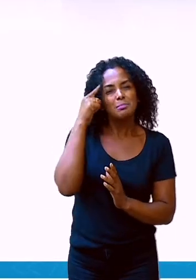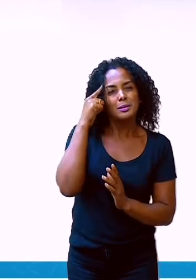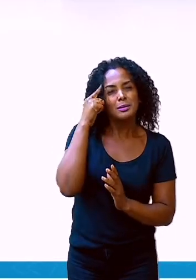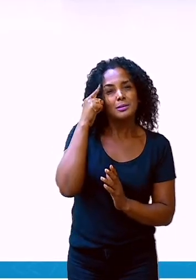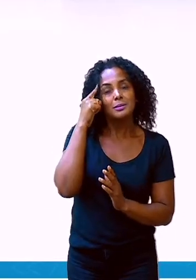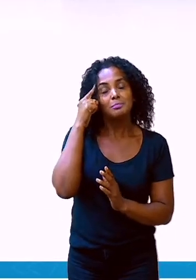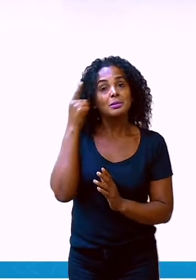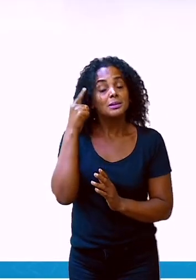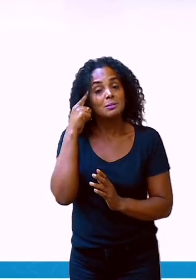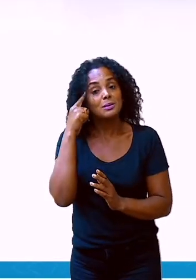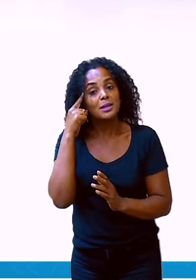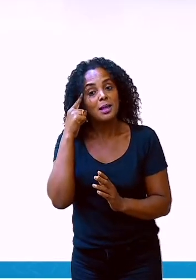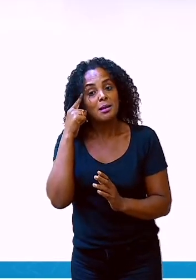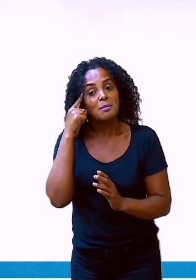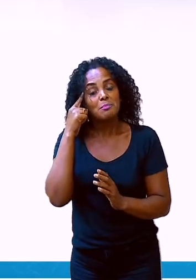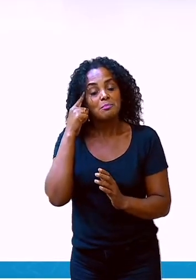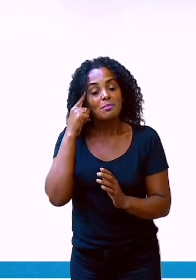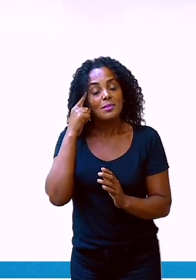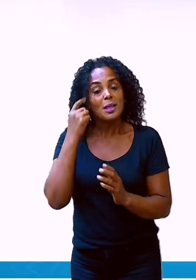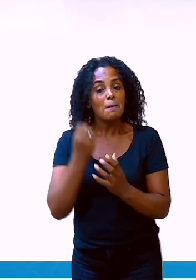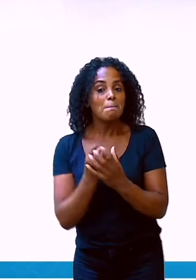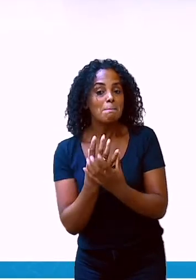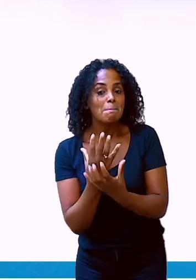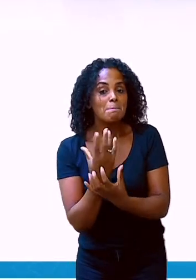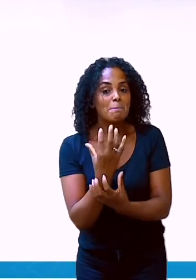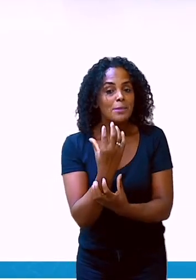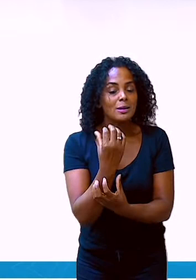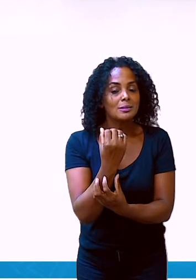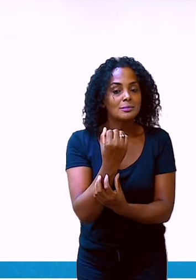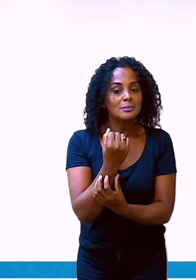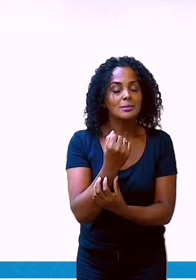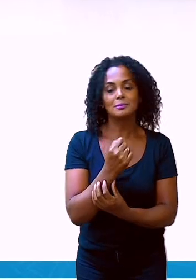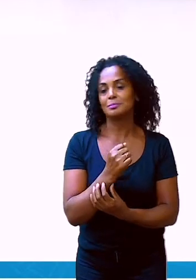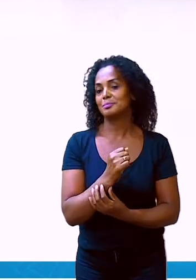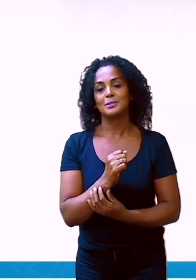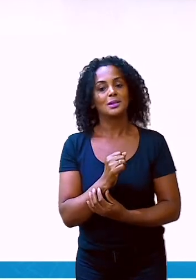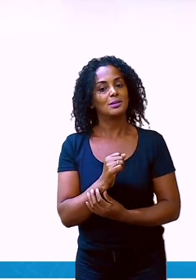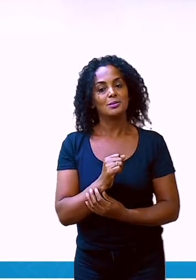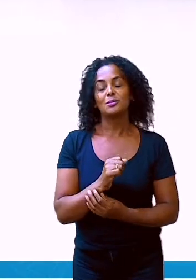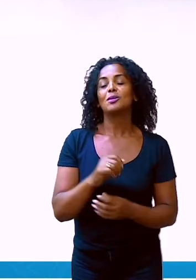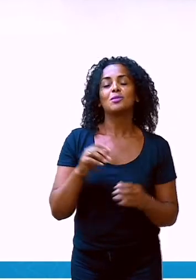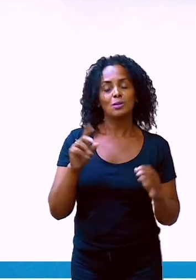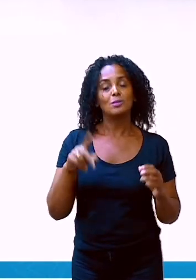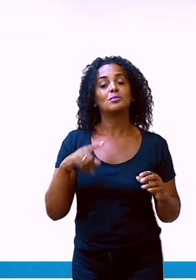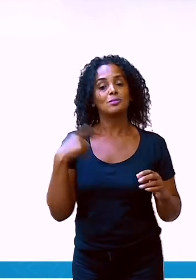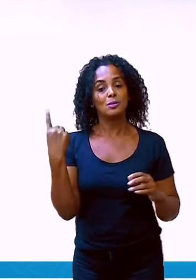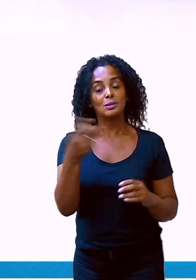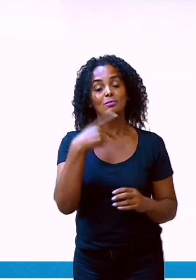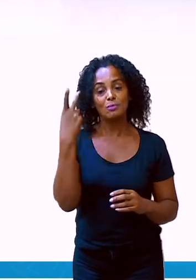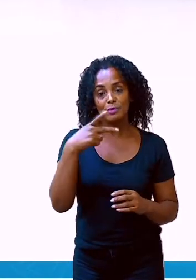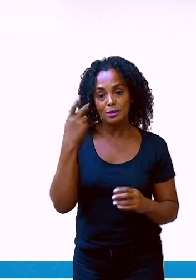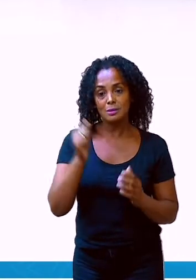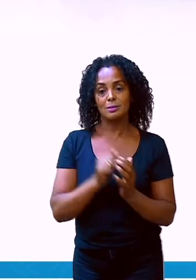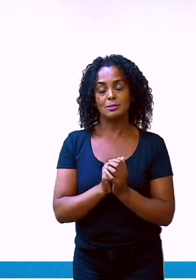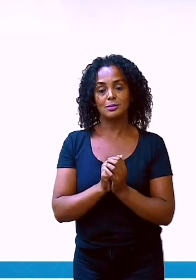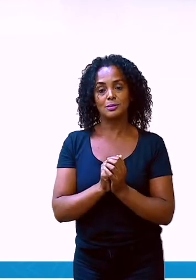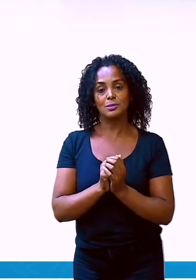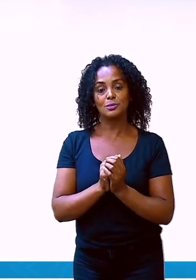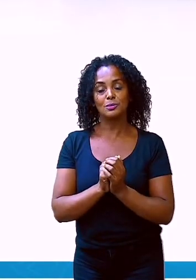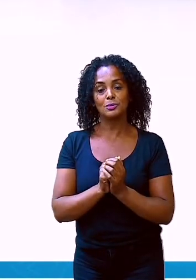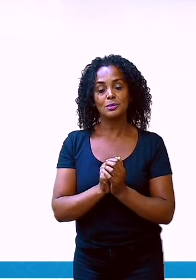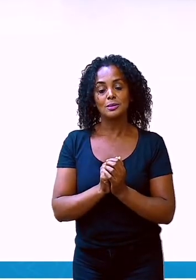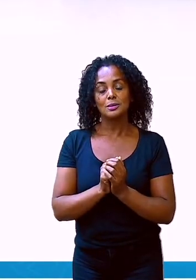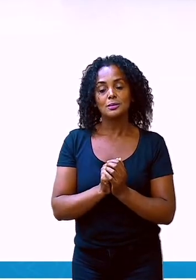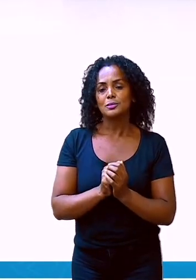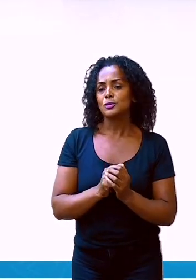flor. Mas não, a planta aqui que nós estamos nos referindo é um desenho, um projeto.